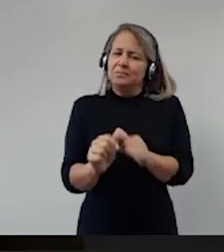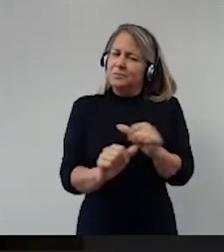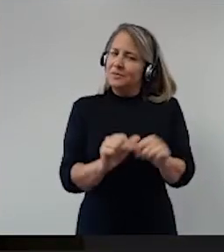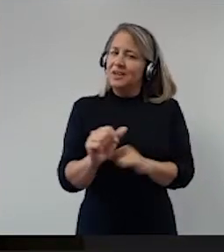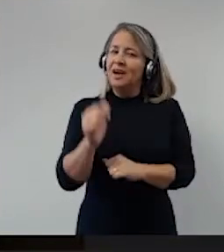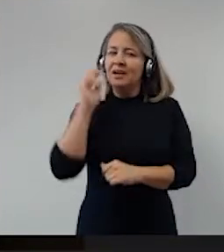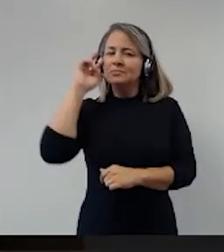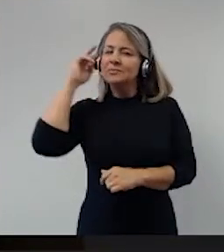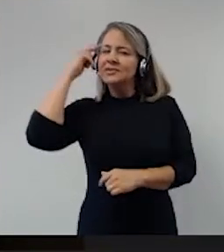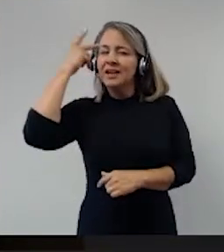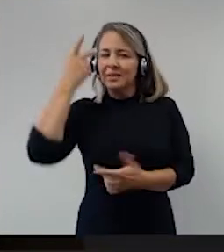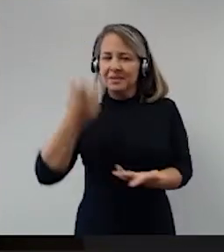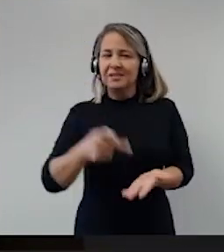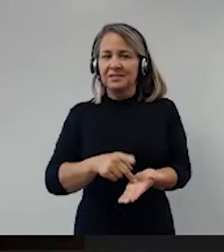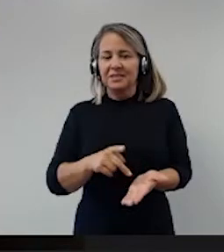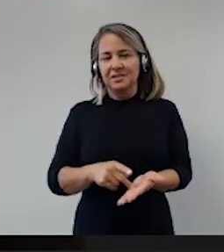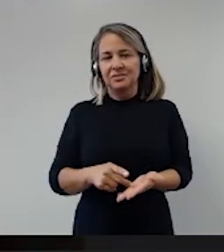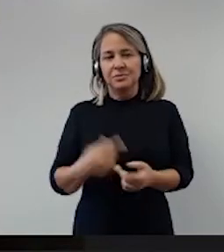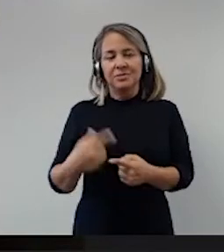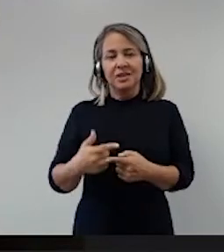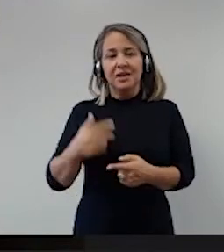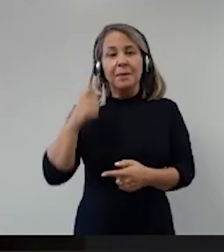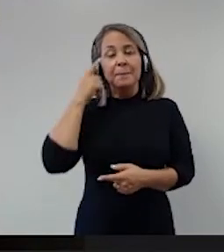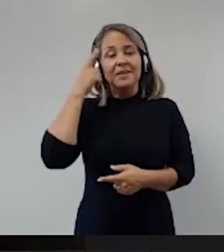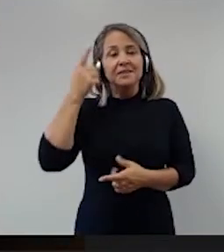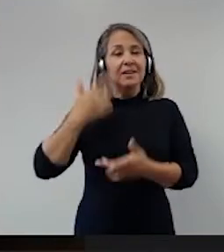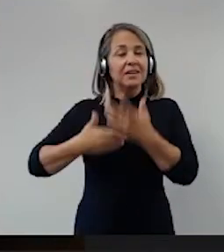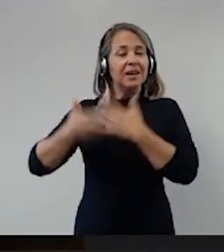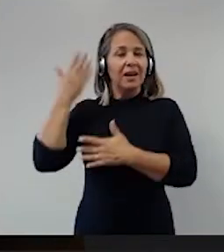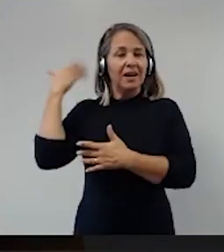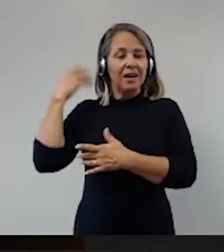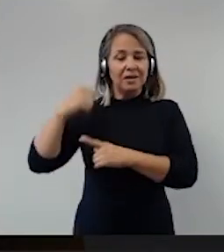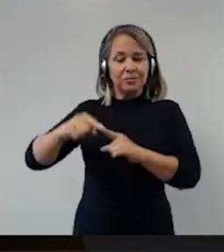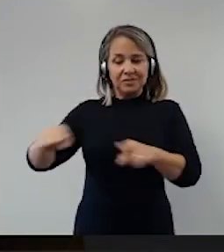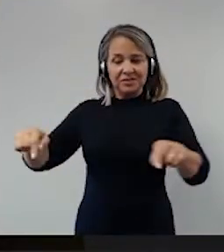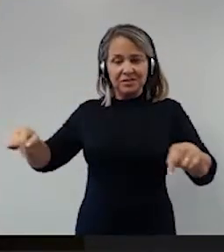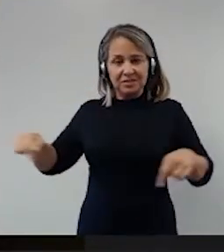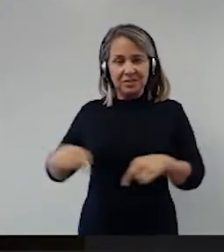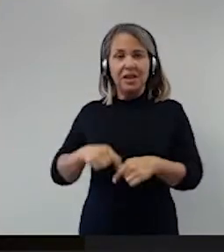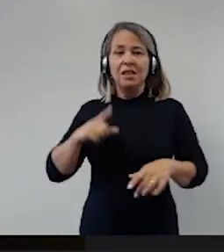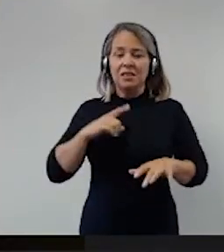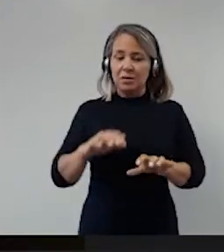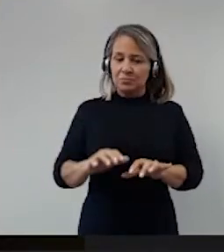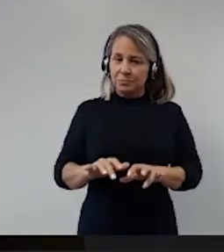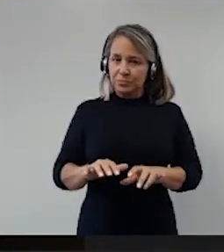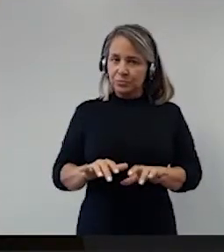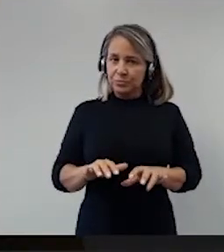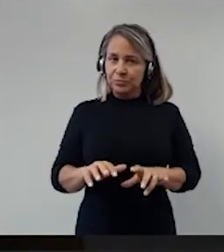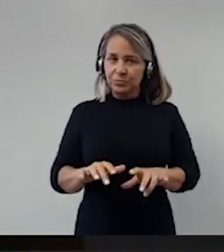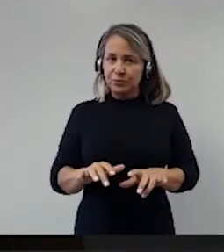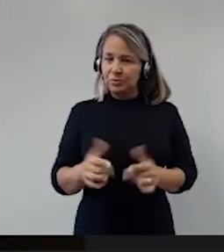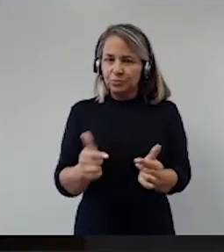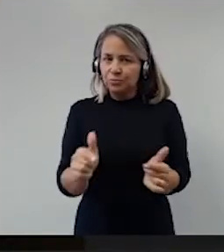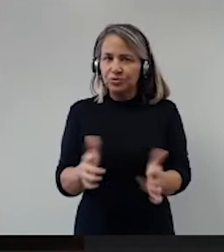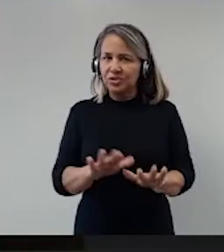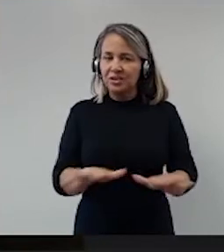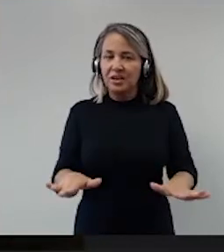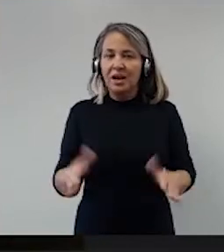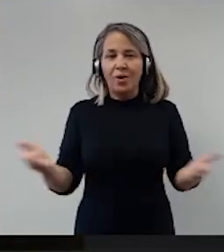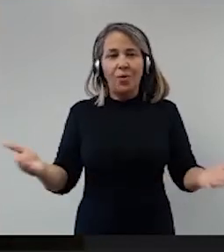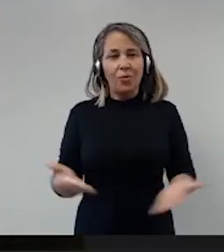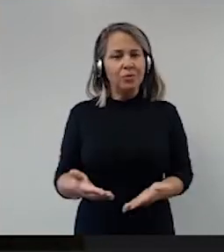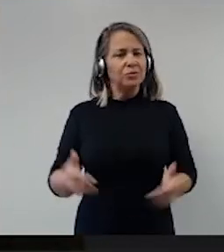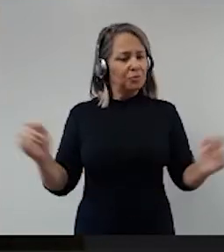pensar, né, há alguns anos atrás, um escritório 100% digital era algo inimaginável. Hoje é algo muito